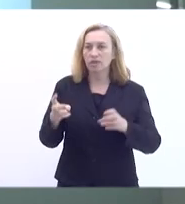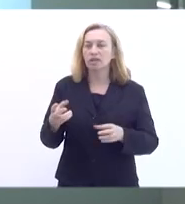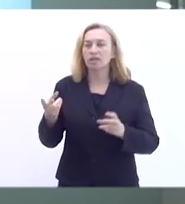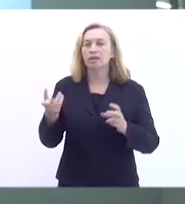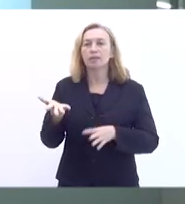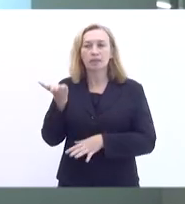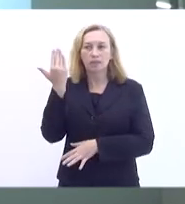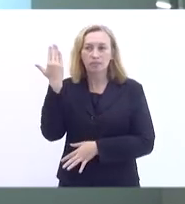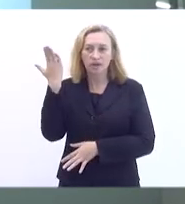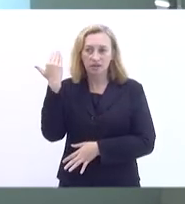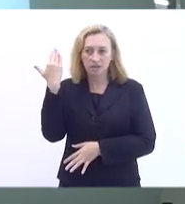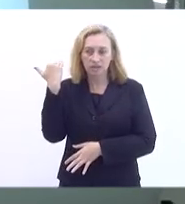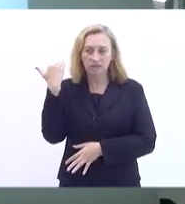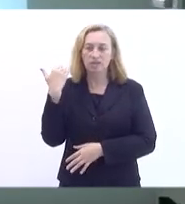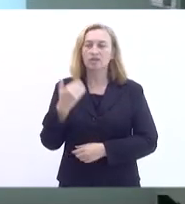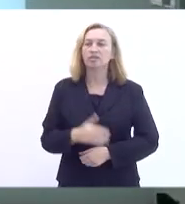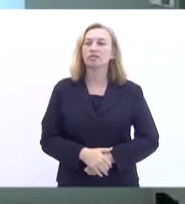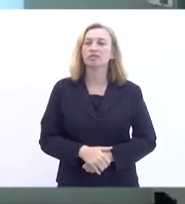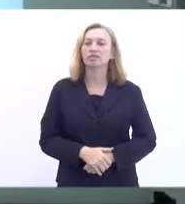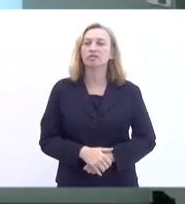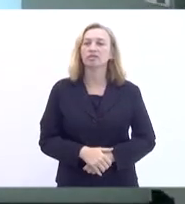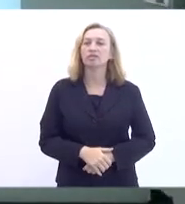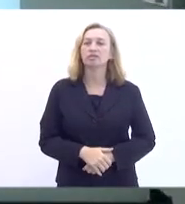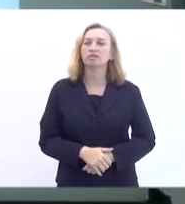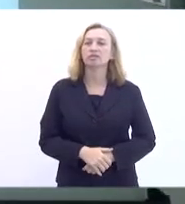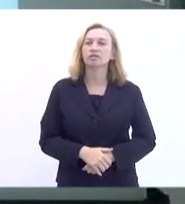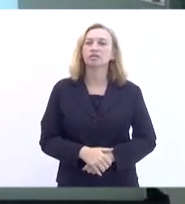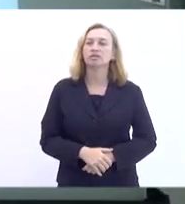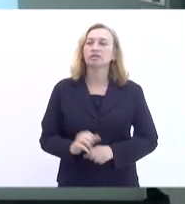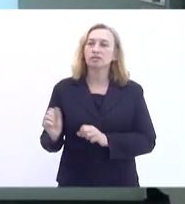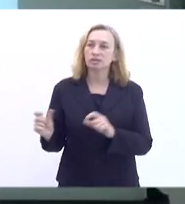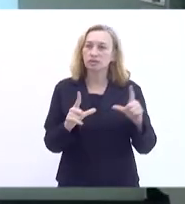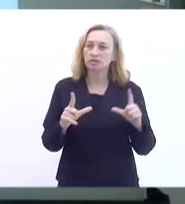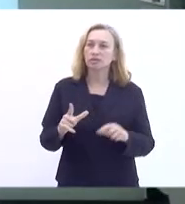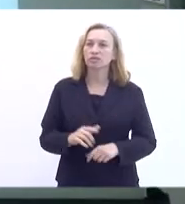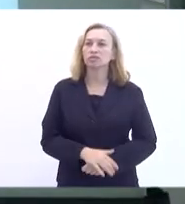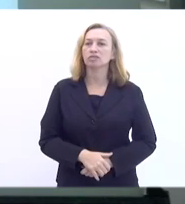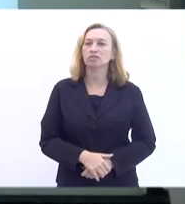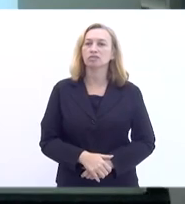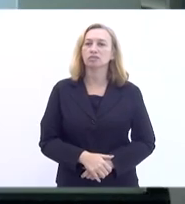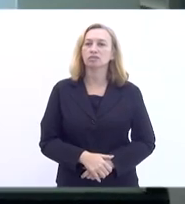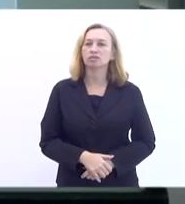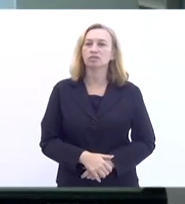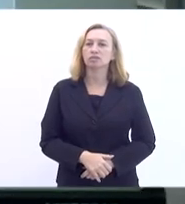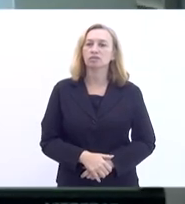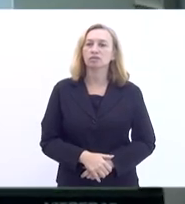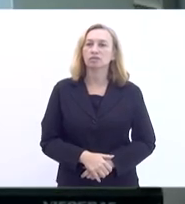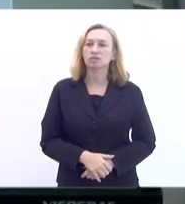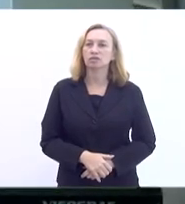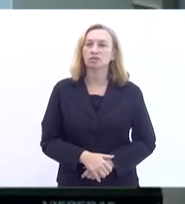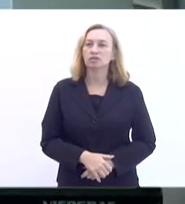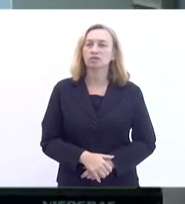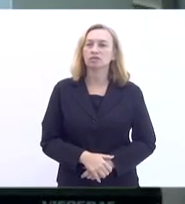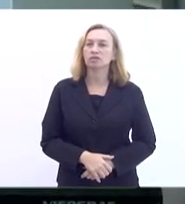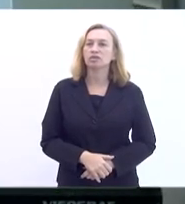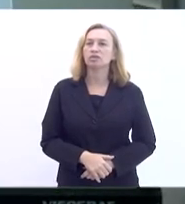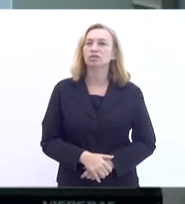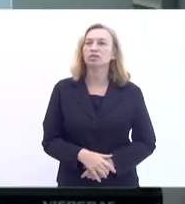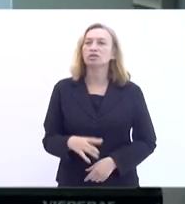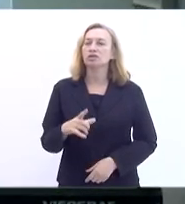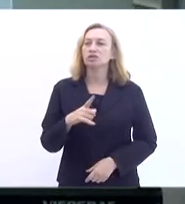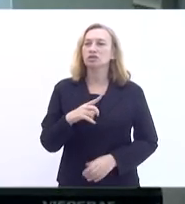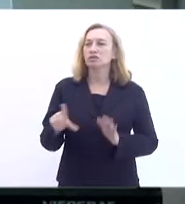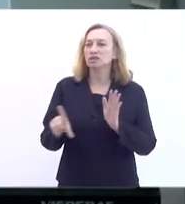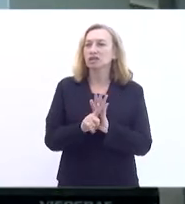por causa da reação das vagas pode apertar mais uma vez e nós tivemos essa lei